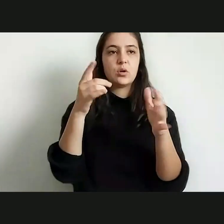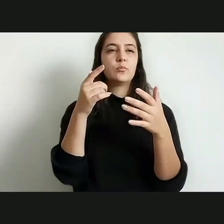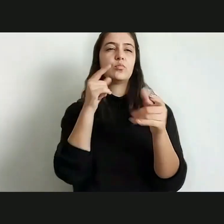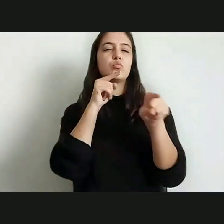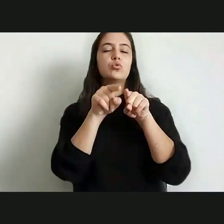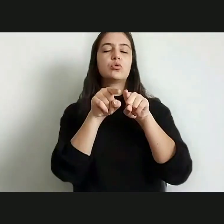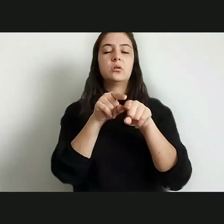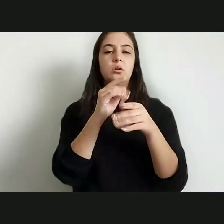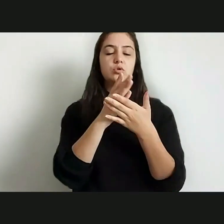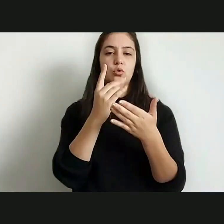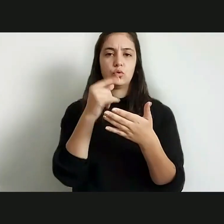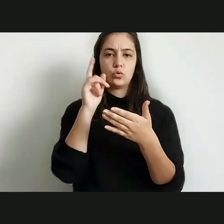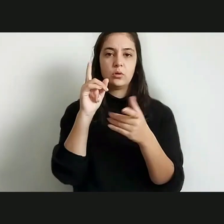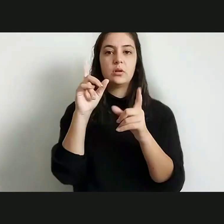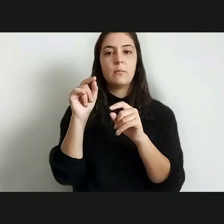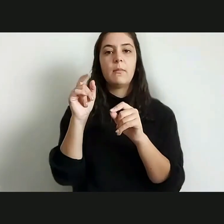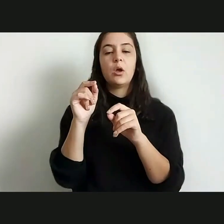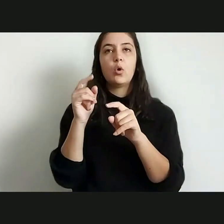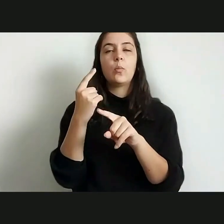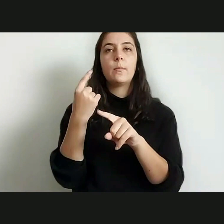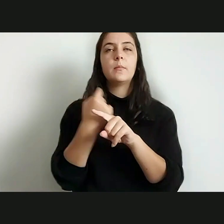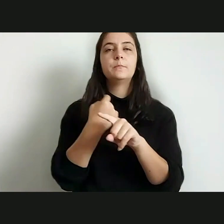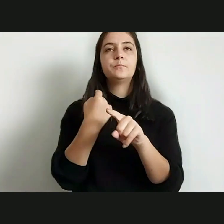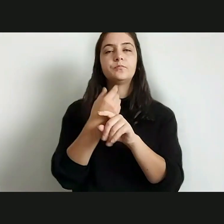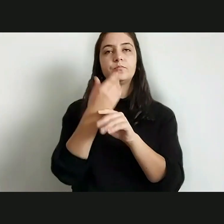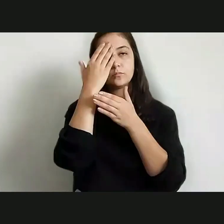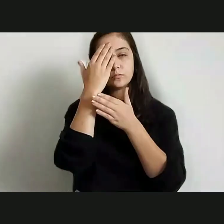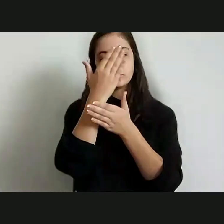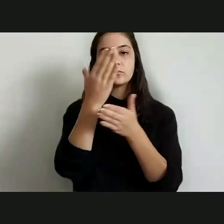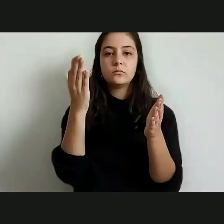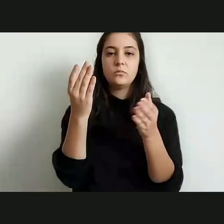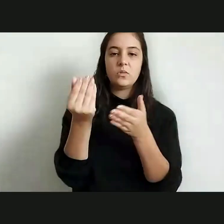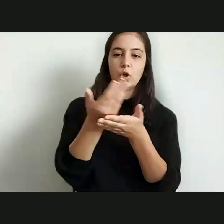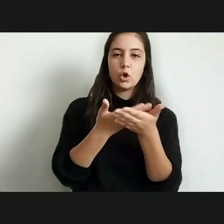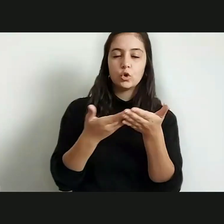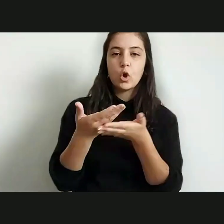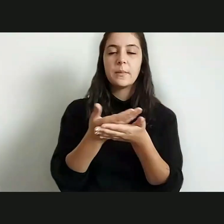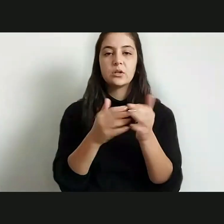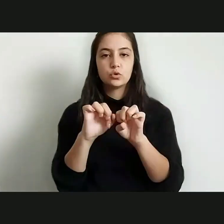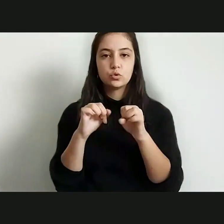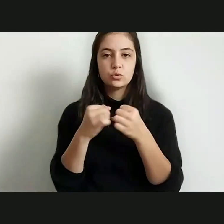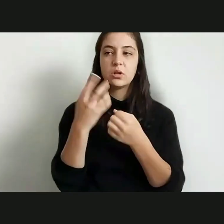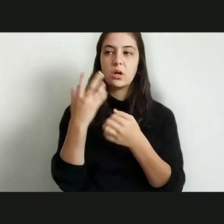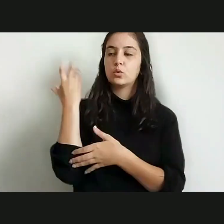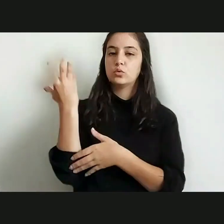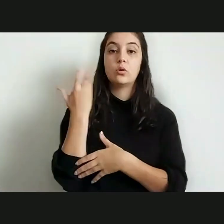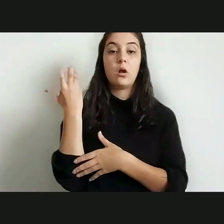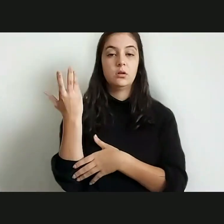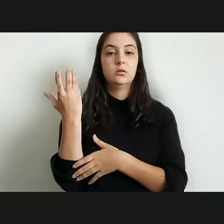política, temos também aqui uma dimensão de democracia económica, social, cultural. Isso é